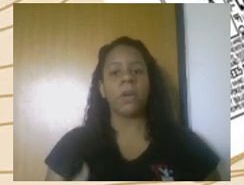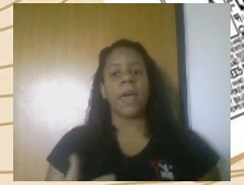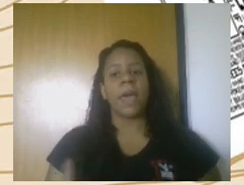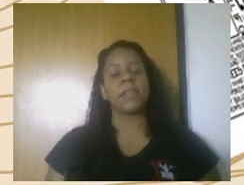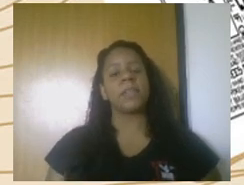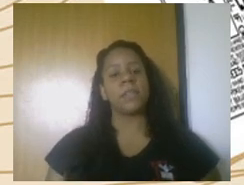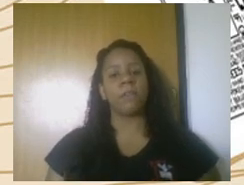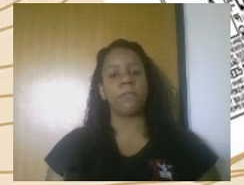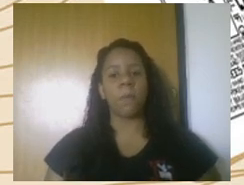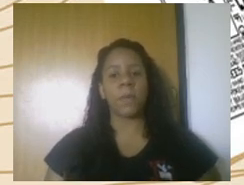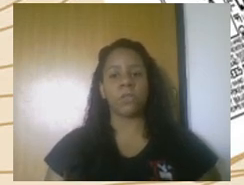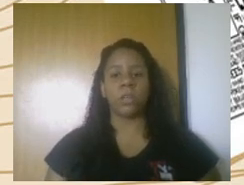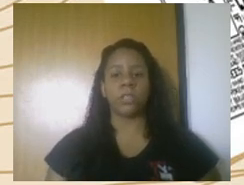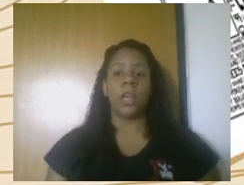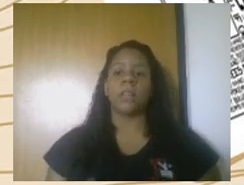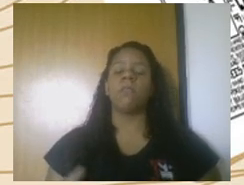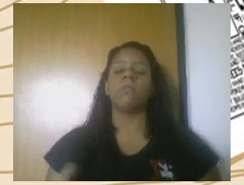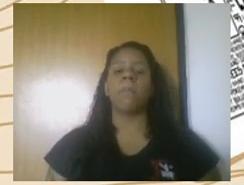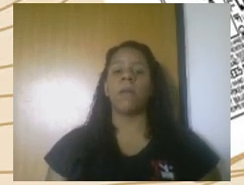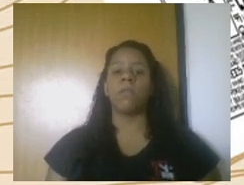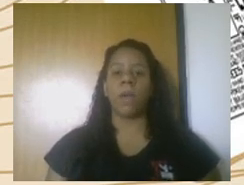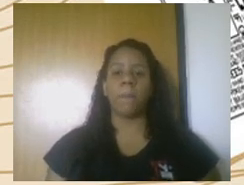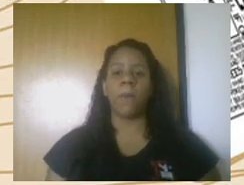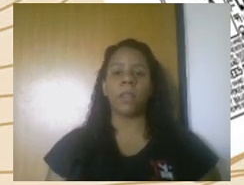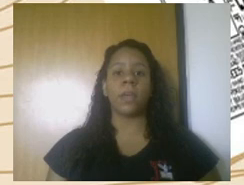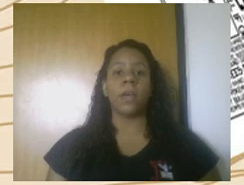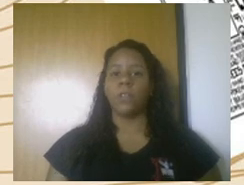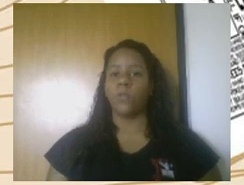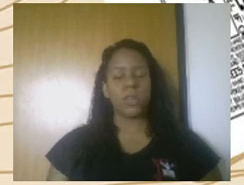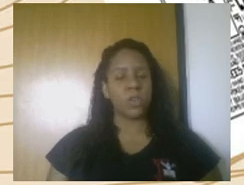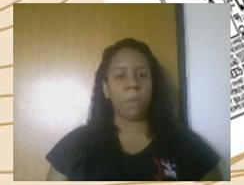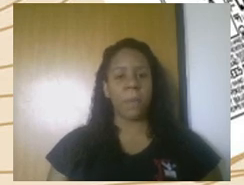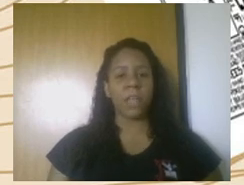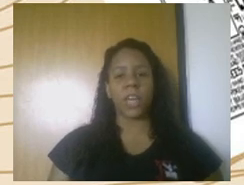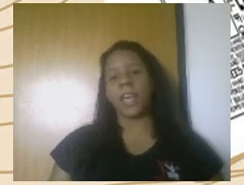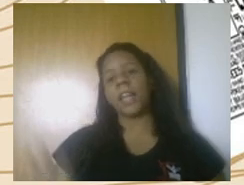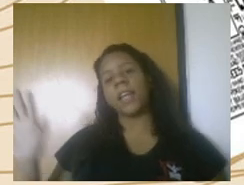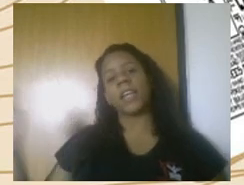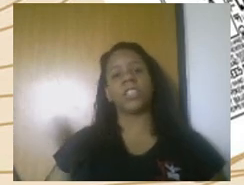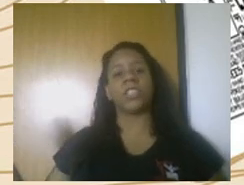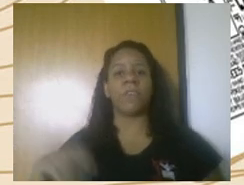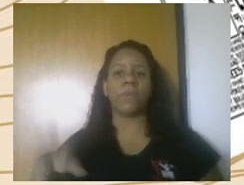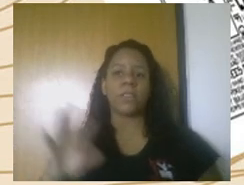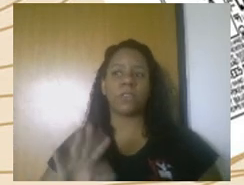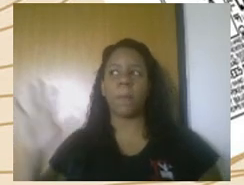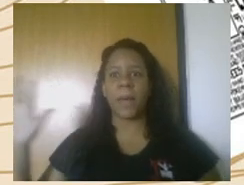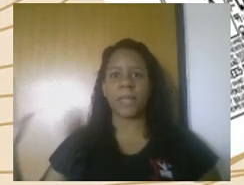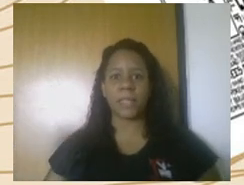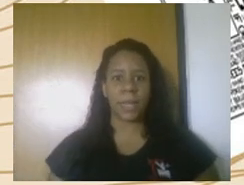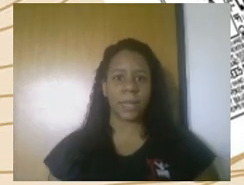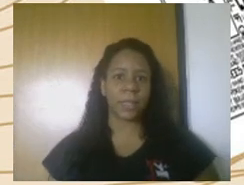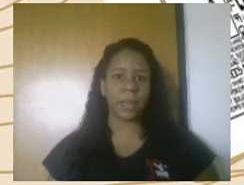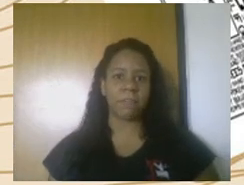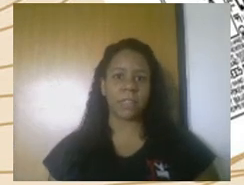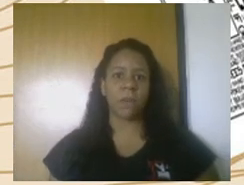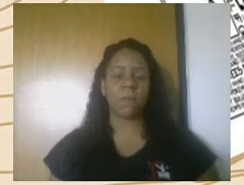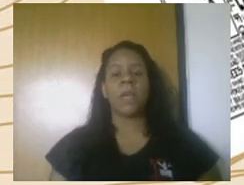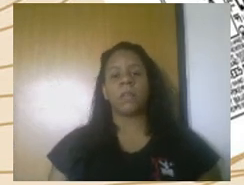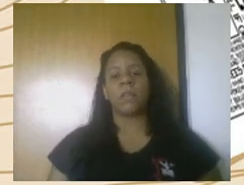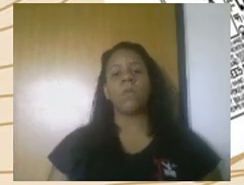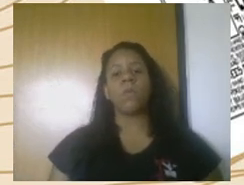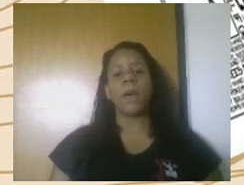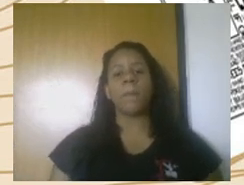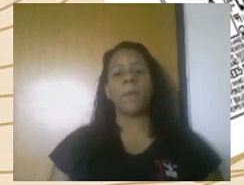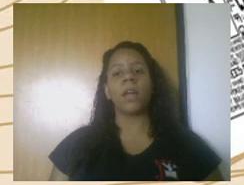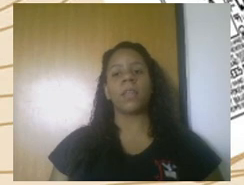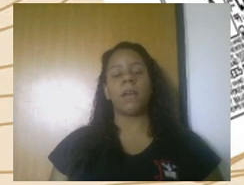expondo essas informações. Então, o trabalho do repórter não é somente aquele dali que a gente vê, não é só aparecer ali na televisão.